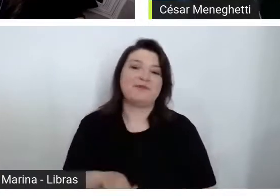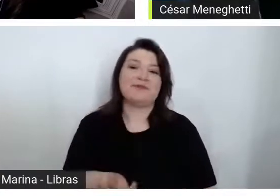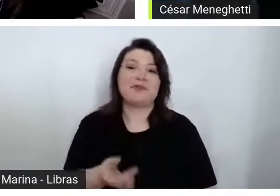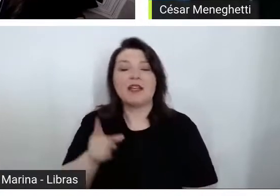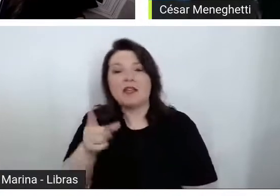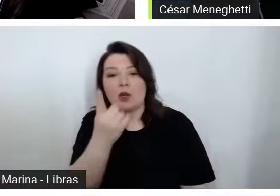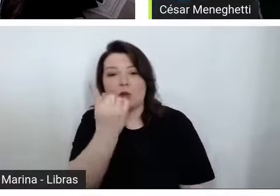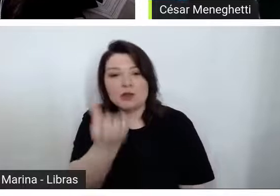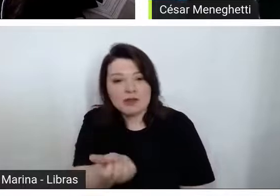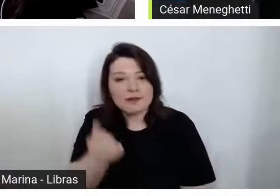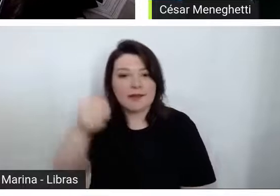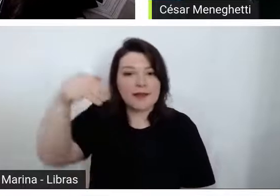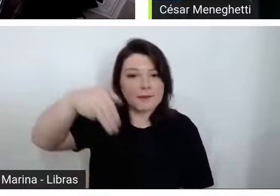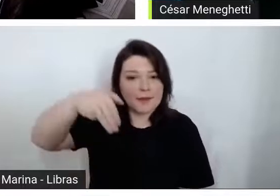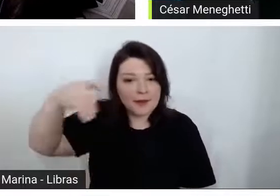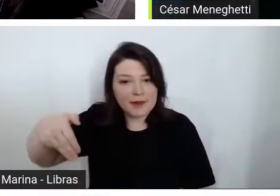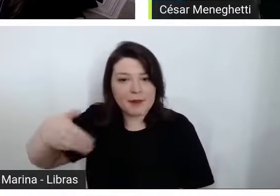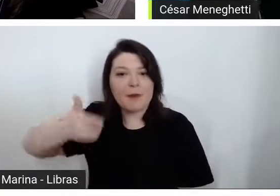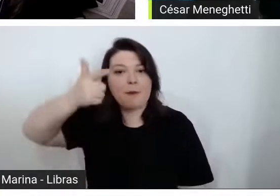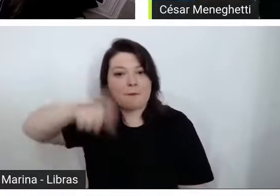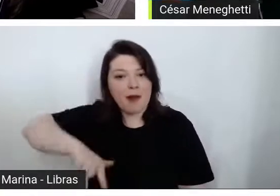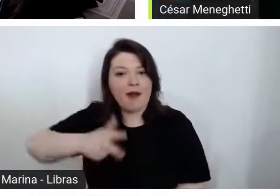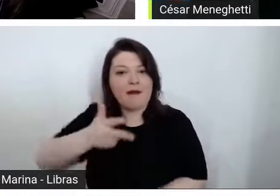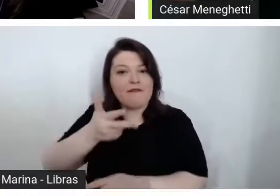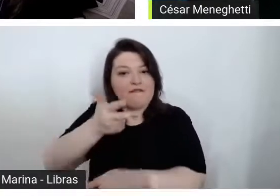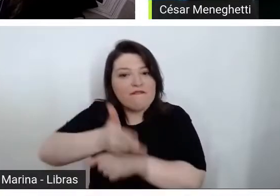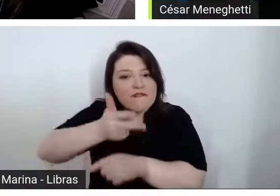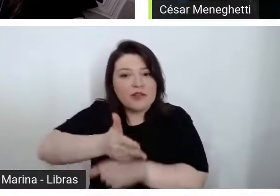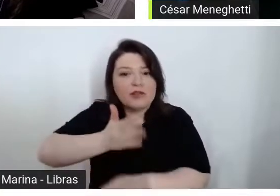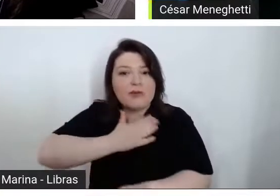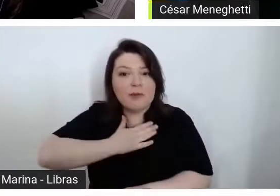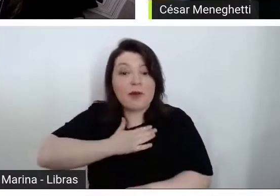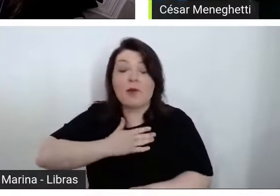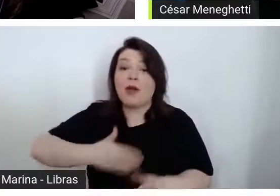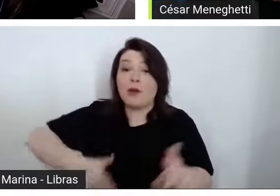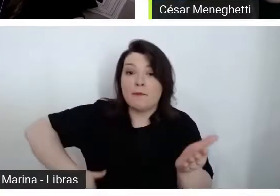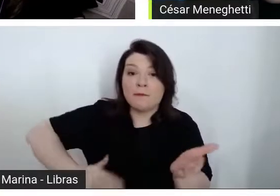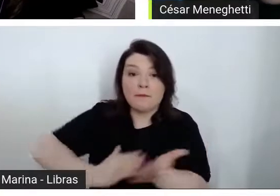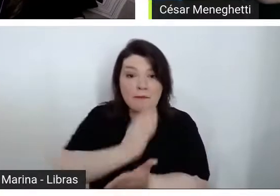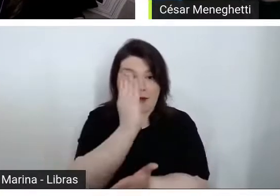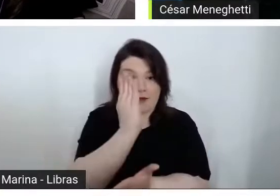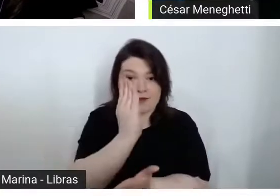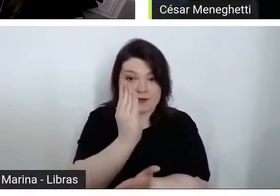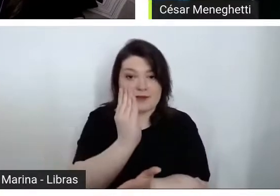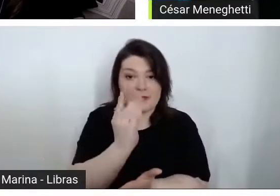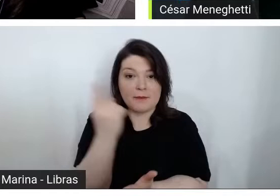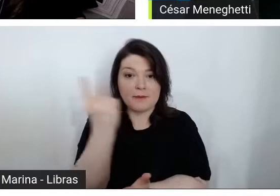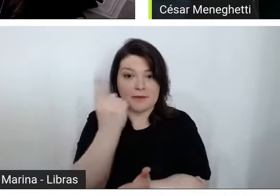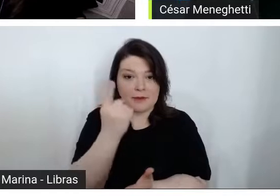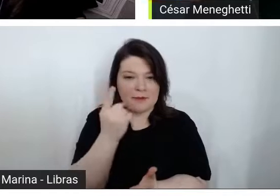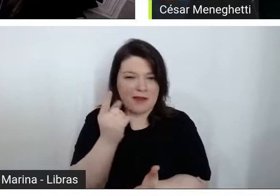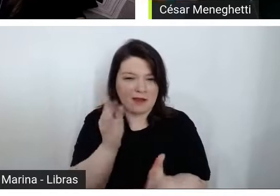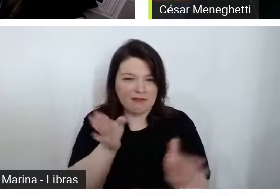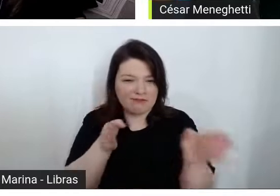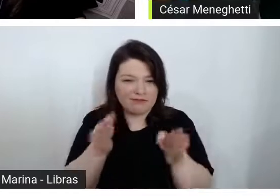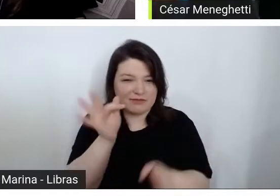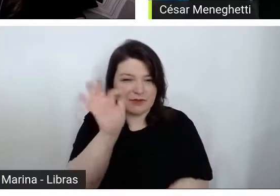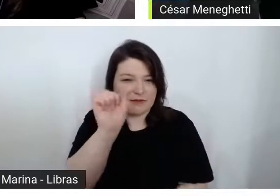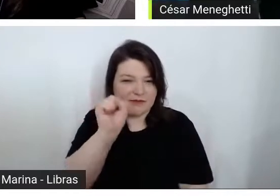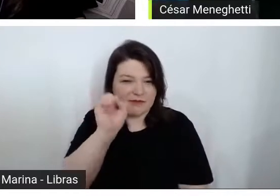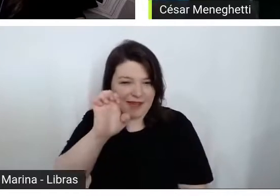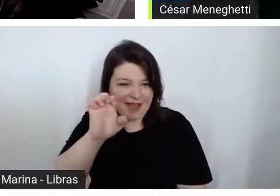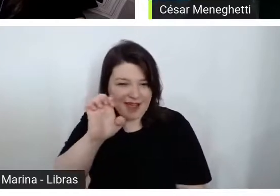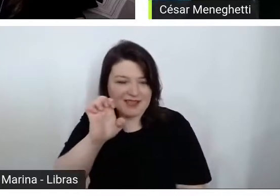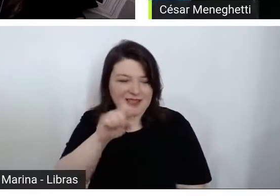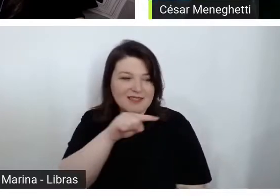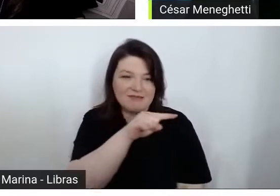os meus vídeos e tudo, eu passei na primeira fase desse teatro experimental de cinematografia, que é essa escola mais